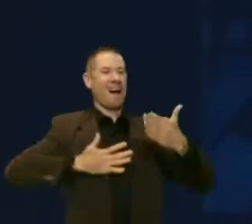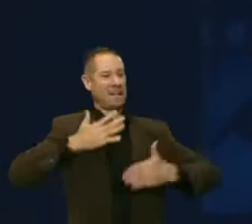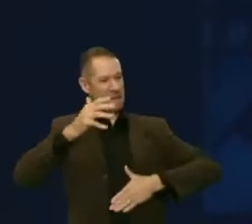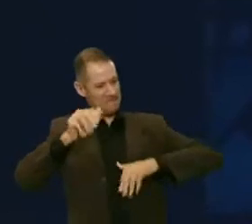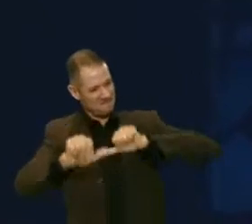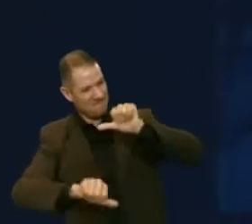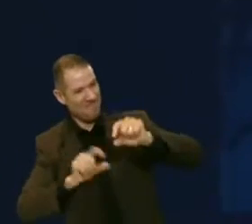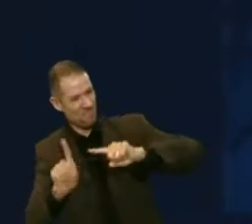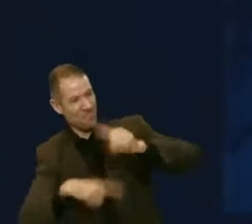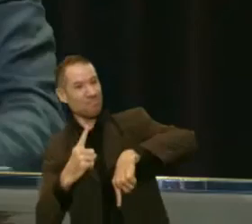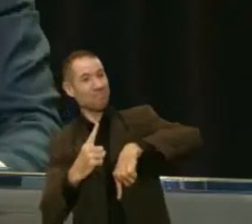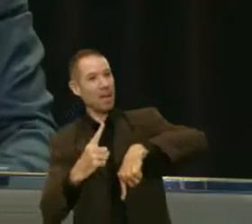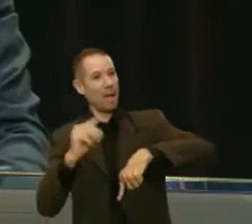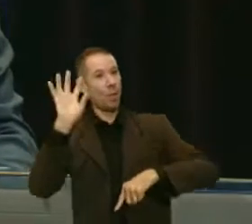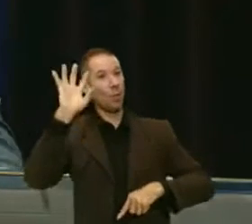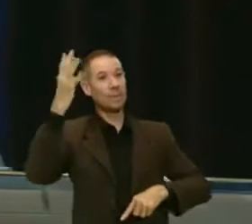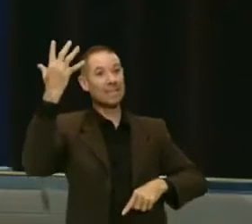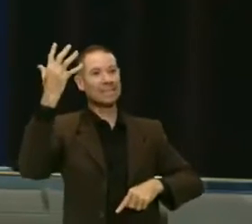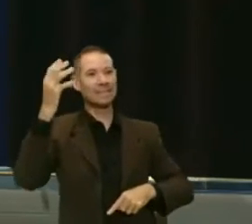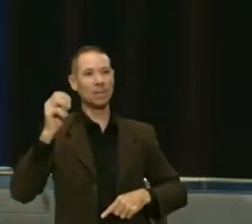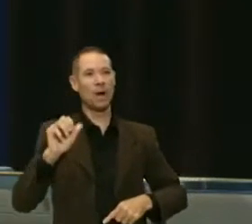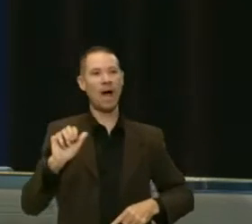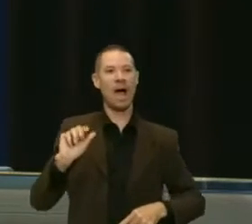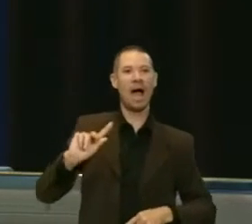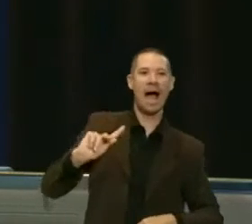Foi exatamente isso que aconteceu com Abacuque.